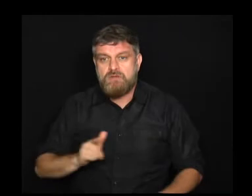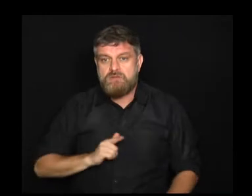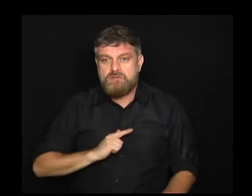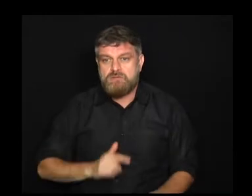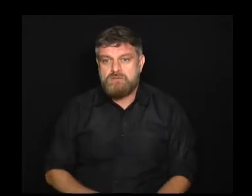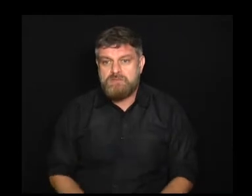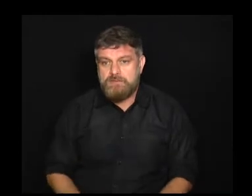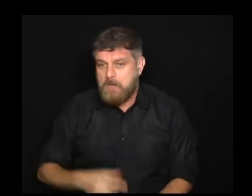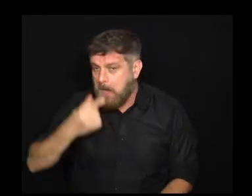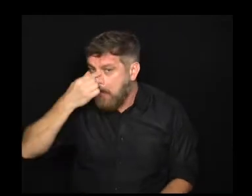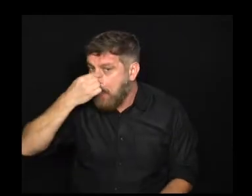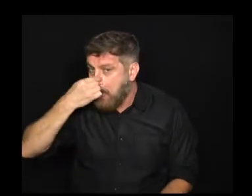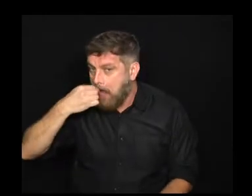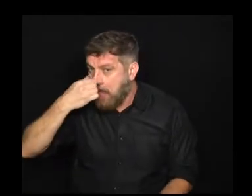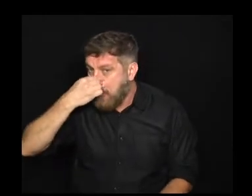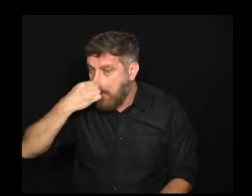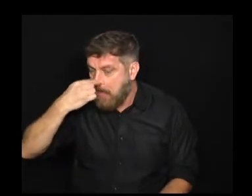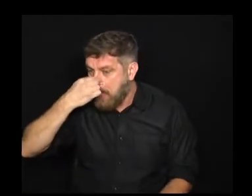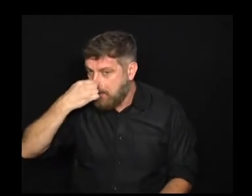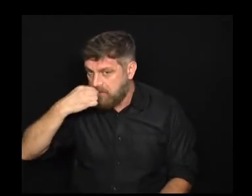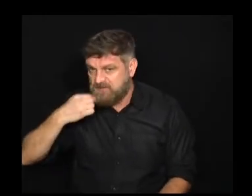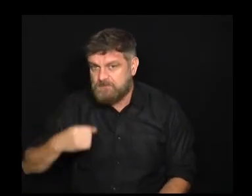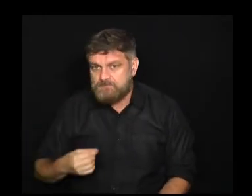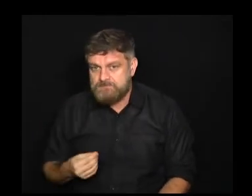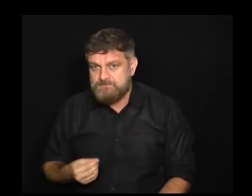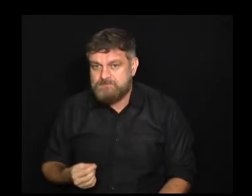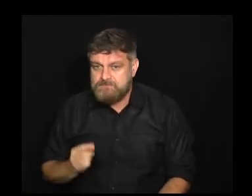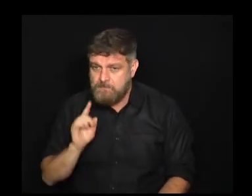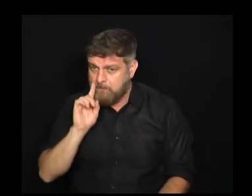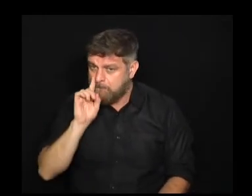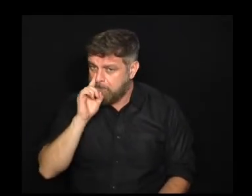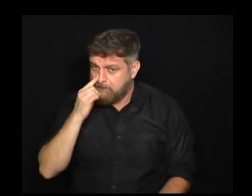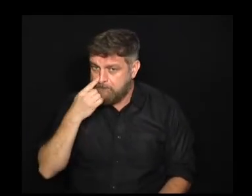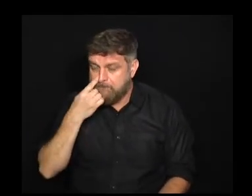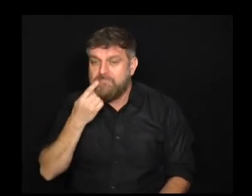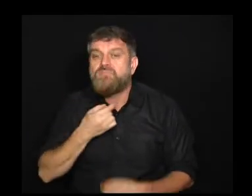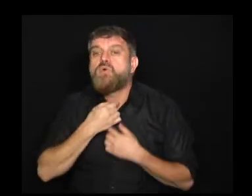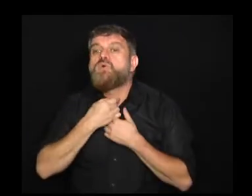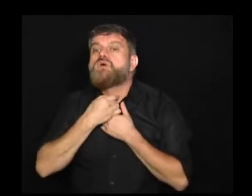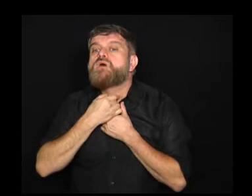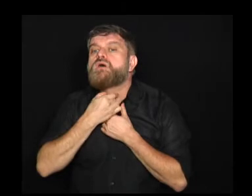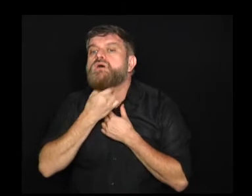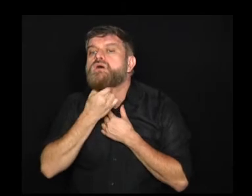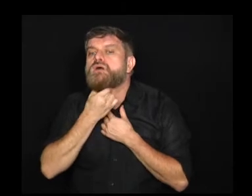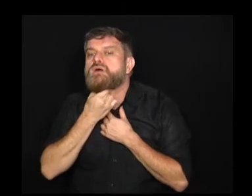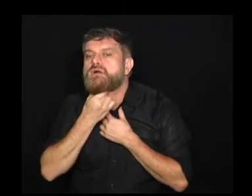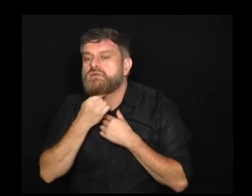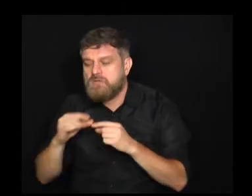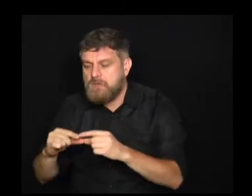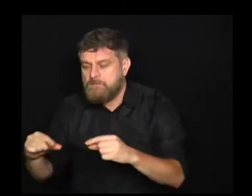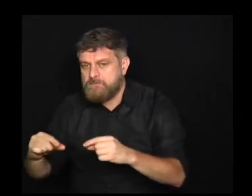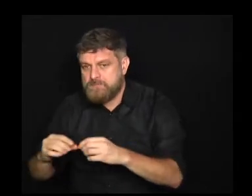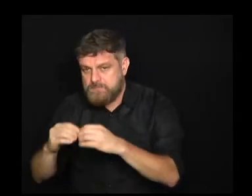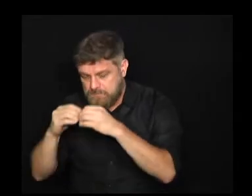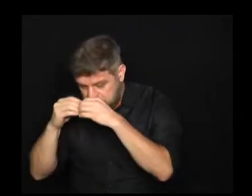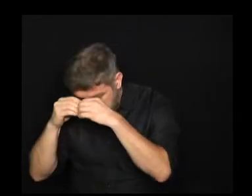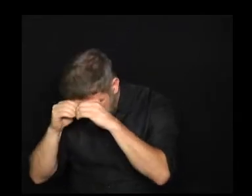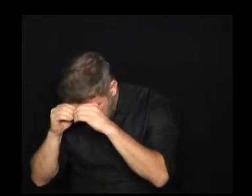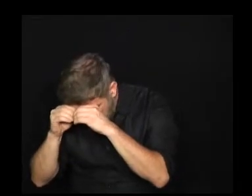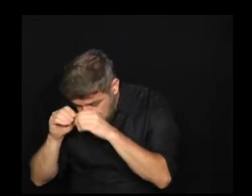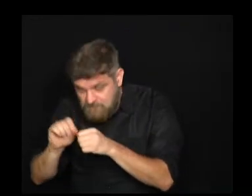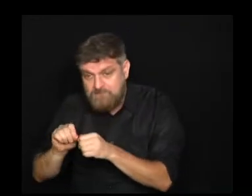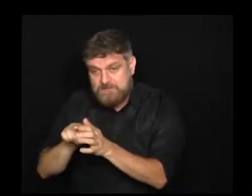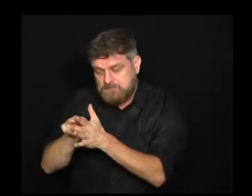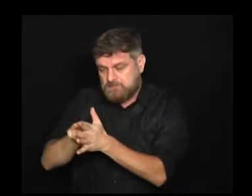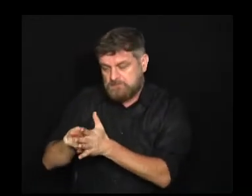secreção nasal, né? E do nariz, né? E da garganta e fazer um exame chamado PCR.